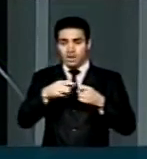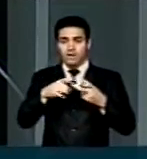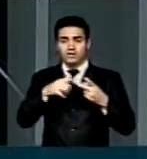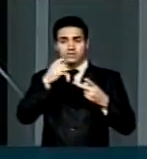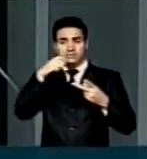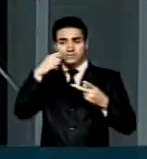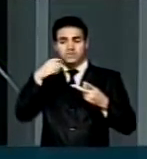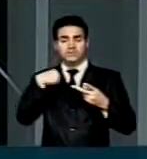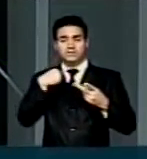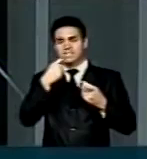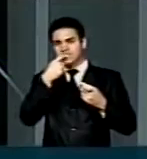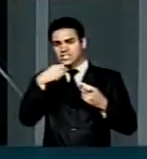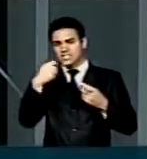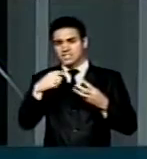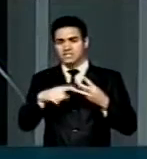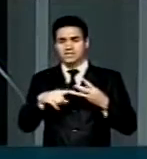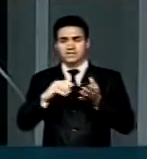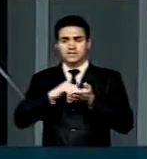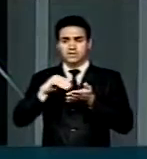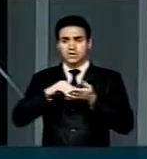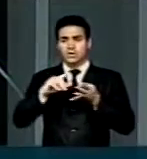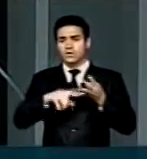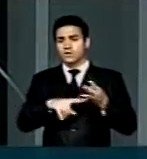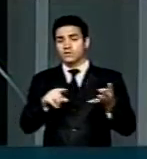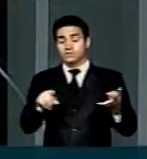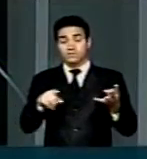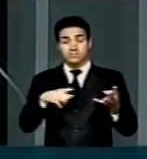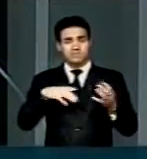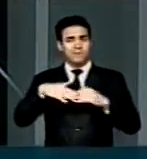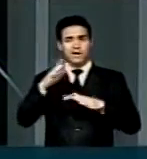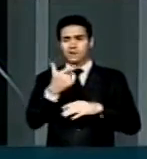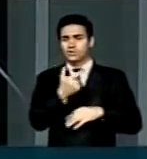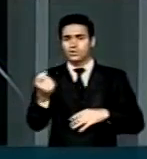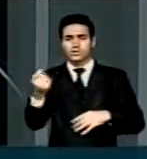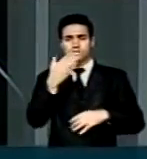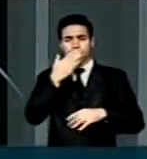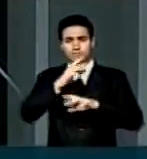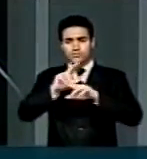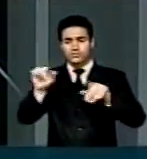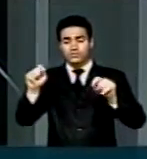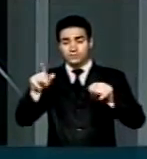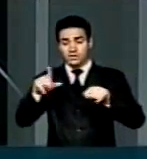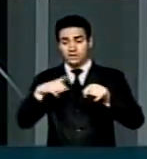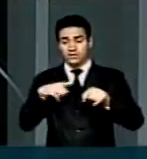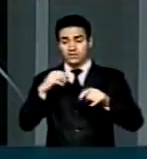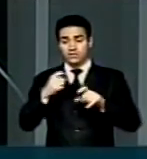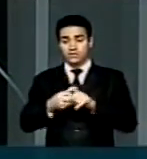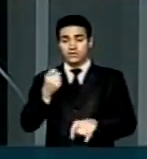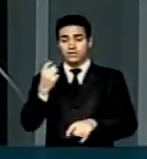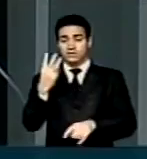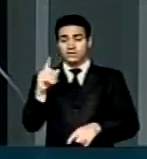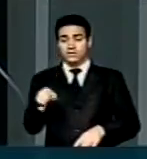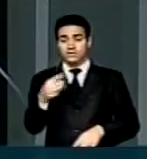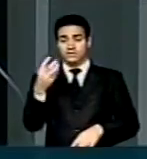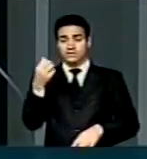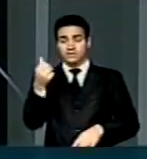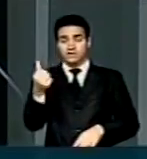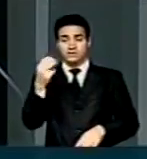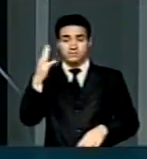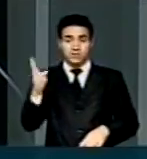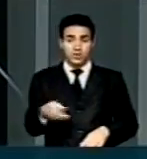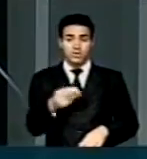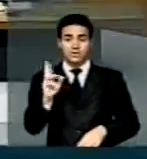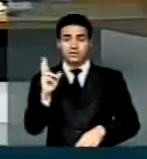dentistas, escritórios de advocacia, pequenas imobiliárias e mais de 200 outras atividades com faturamento de até 3,6 milhões de reais.